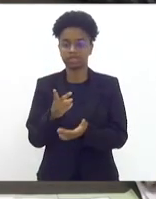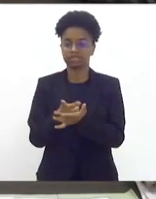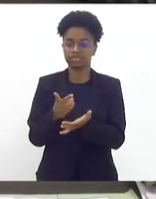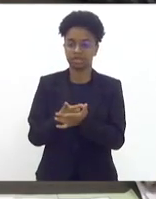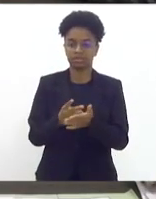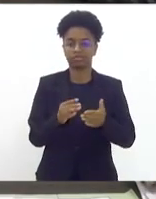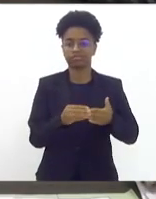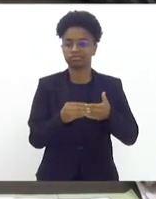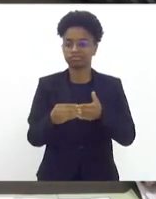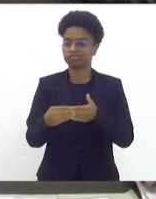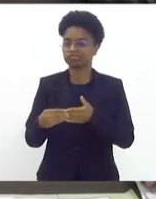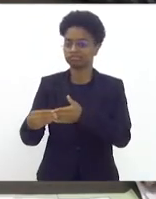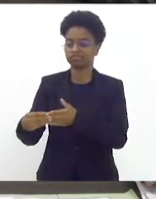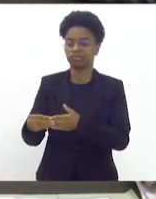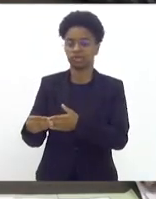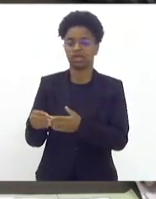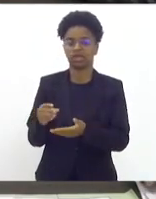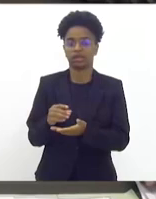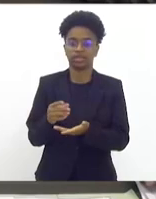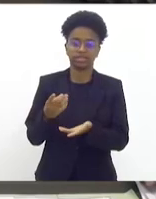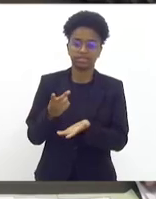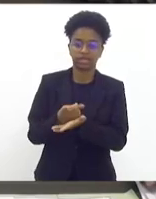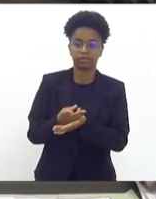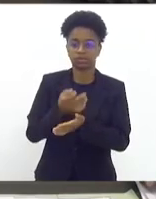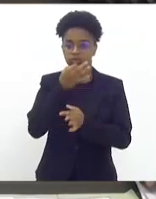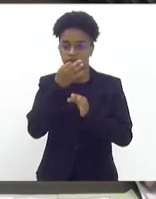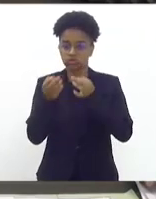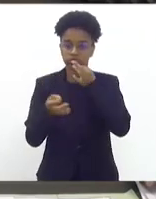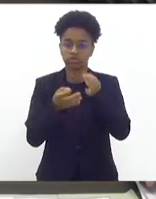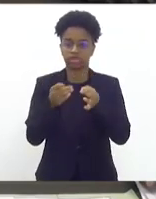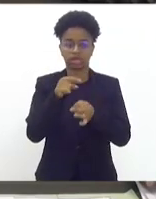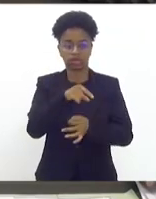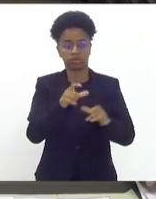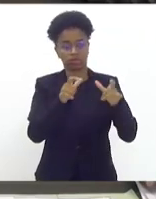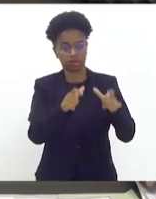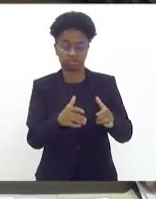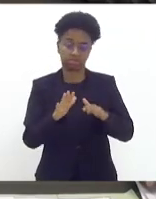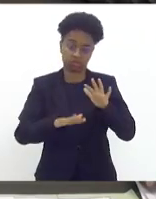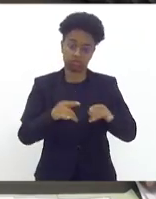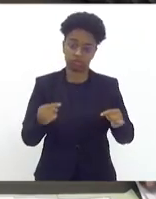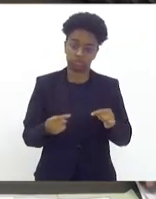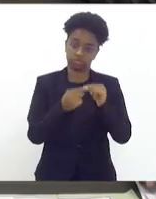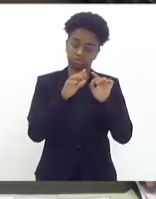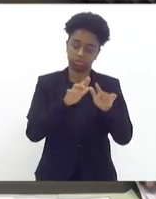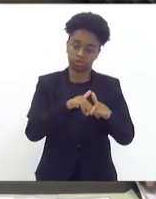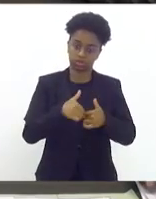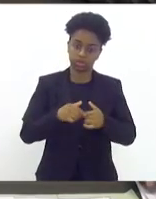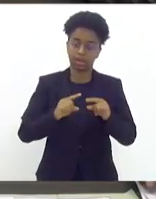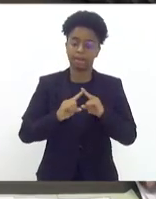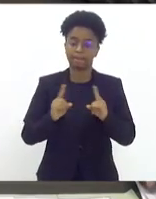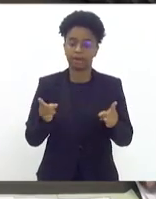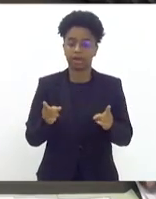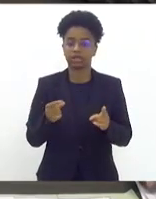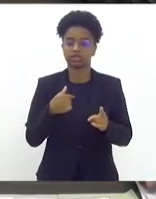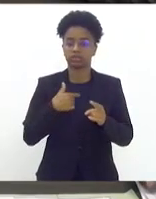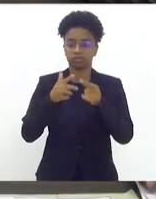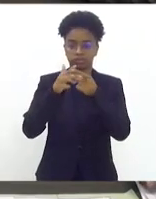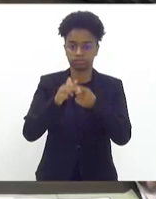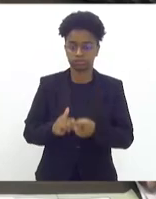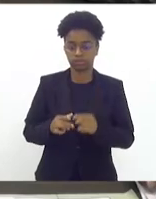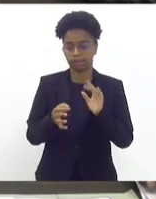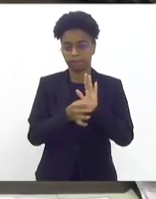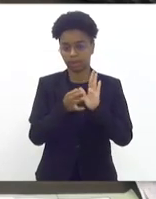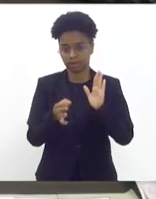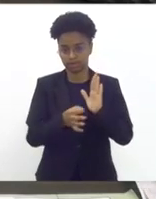todas as ocasiões e sugere a ida ao Yacht Club, creio que seja nesse sentido. Mas faço aqui a retificação do